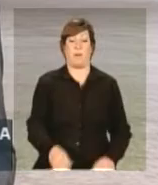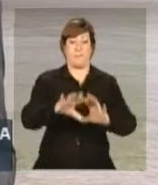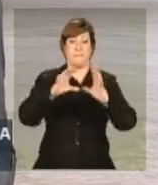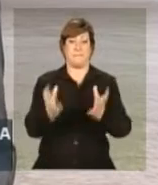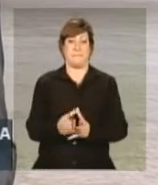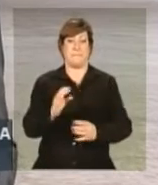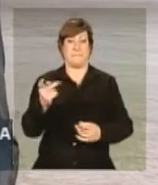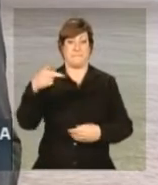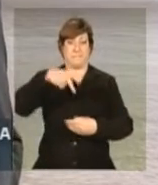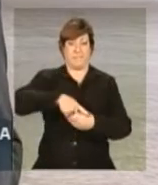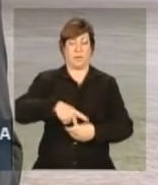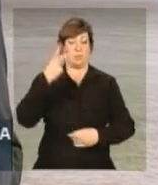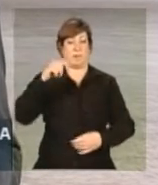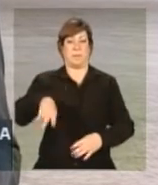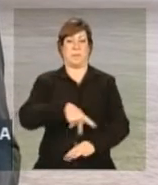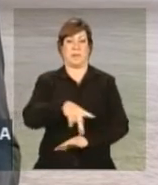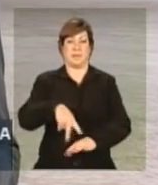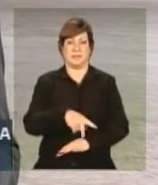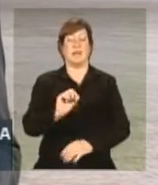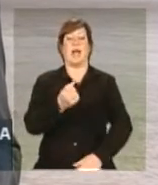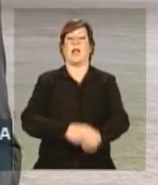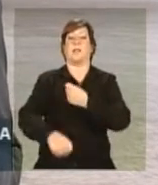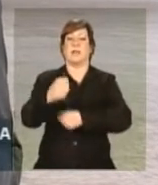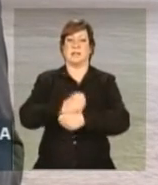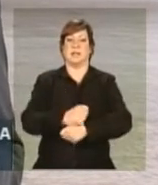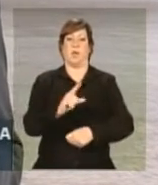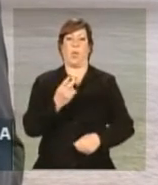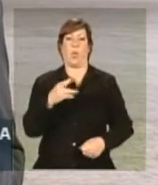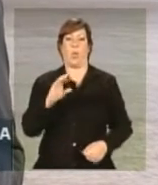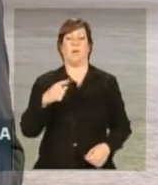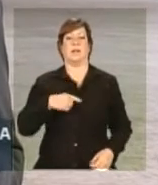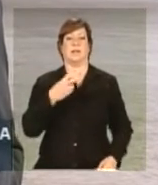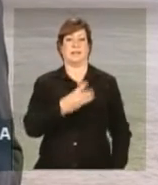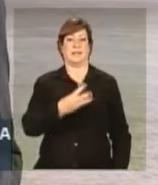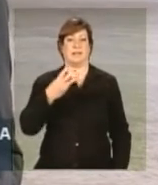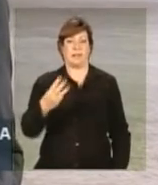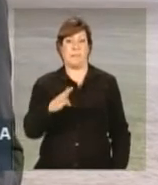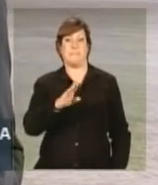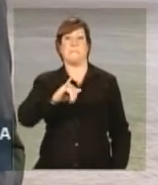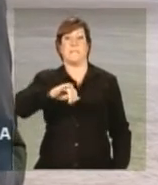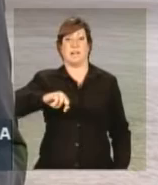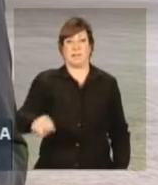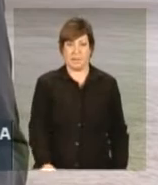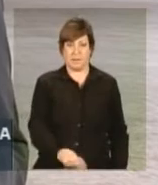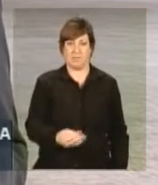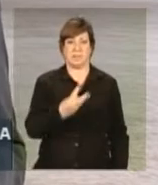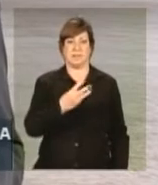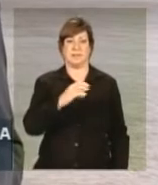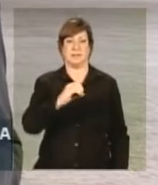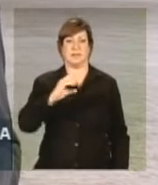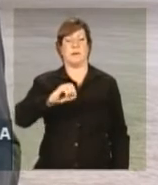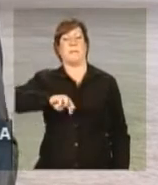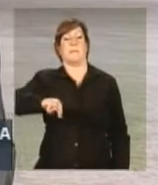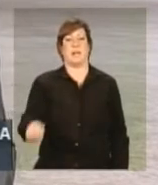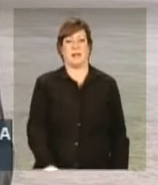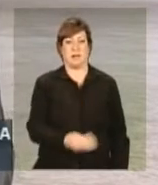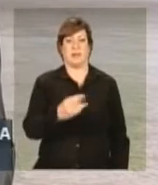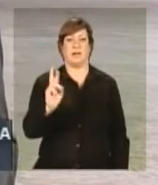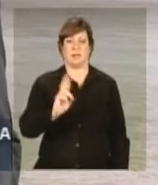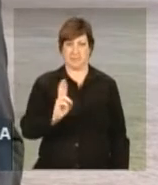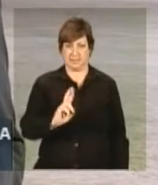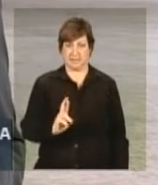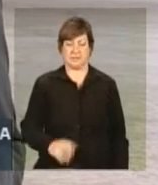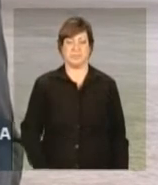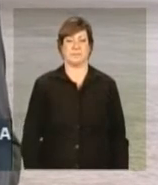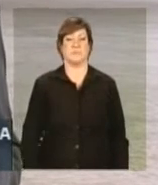por dia ao país e no ano passado teve lucro líquido de 33 bilhões em centros milhões